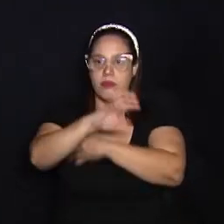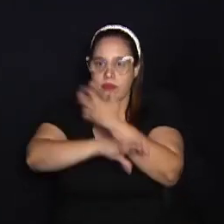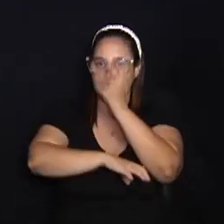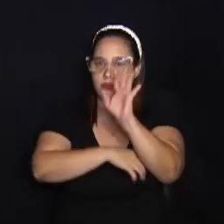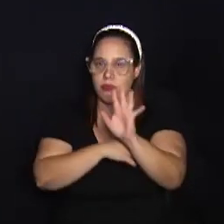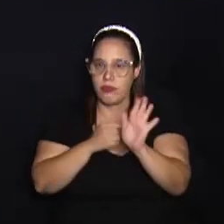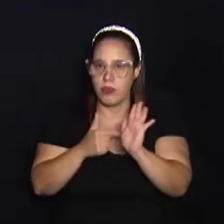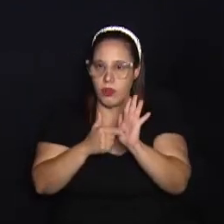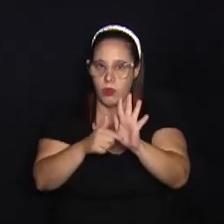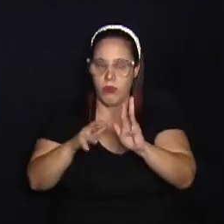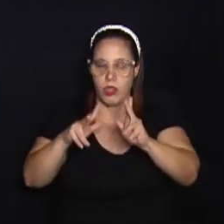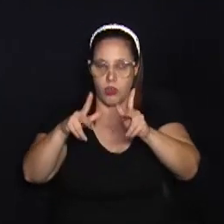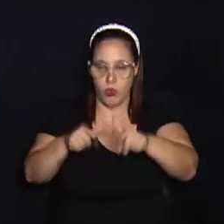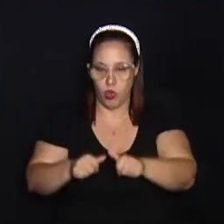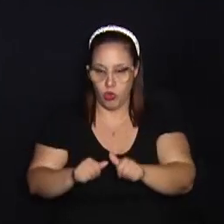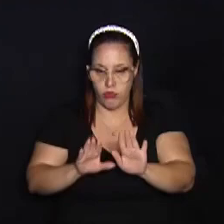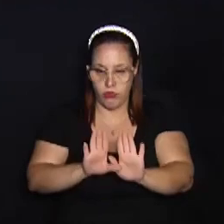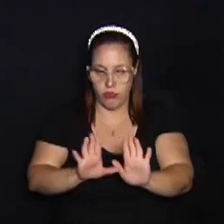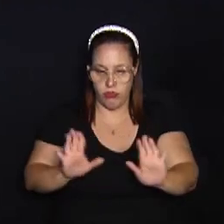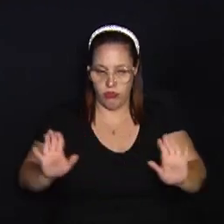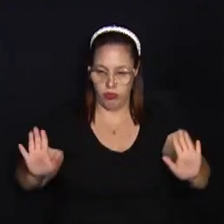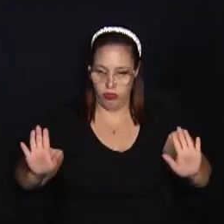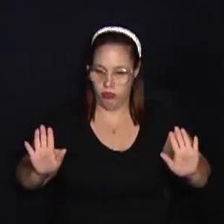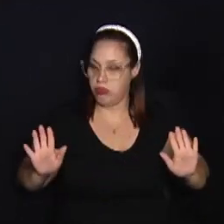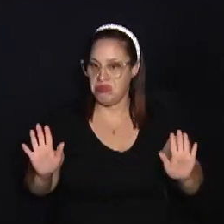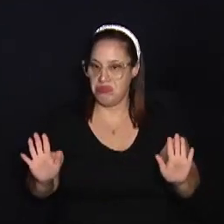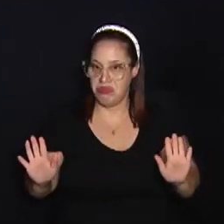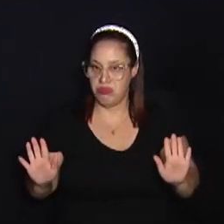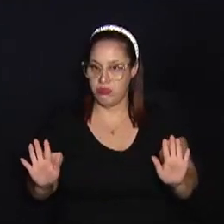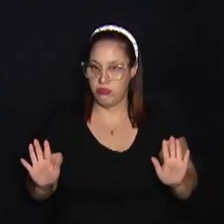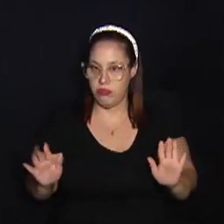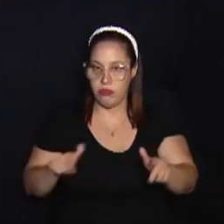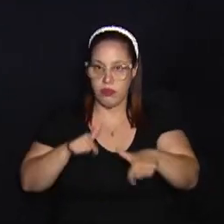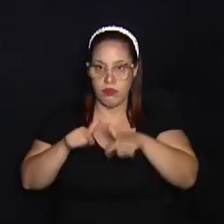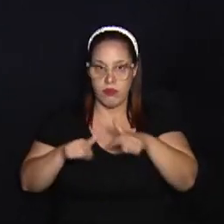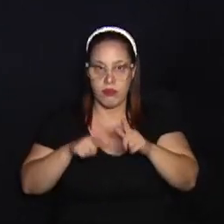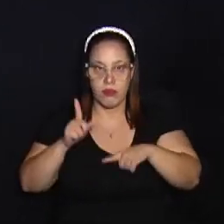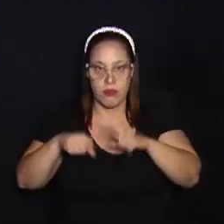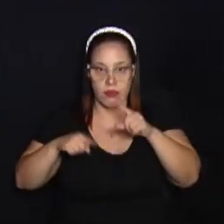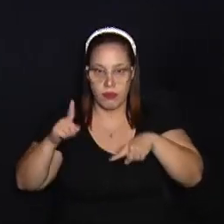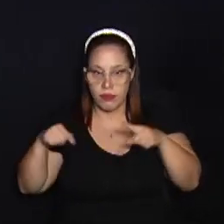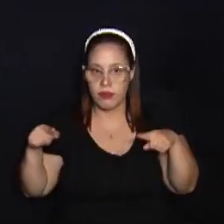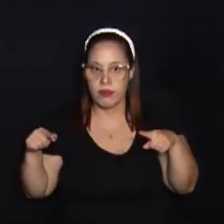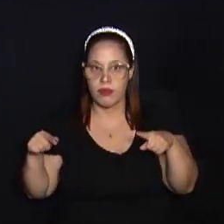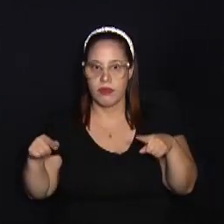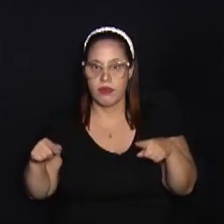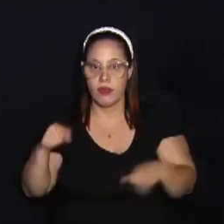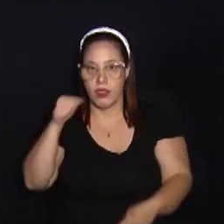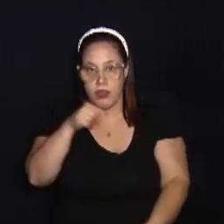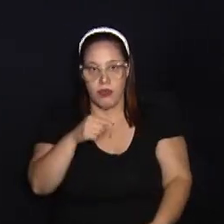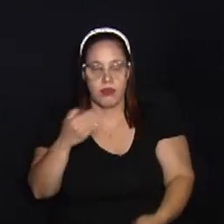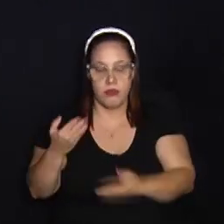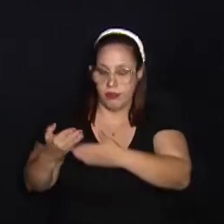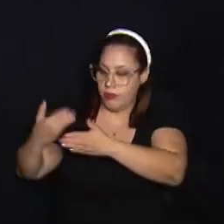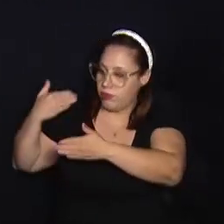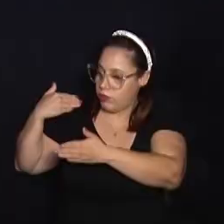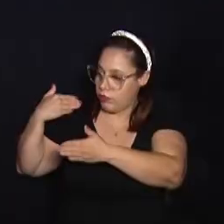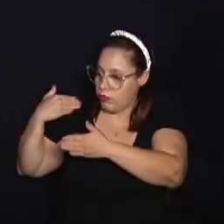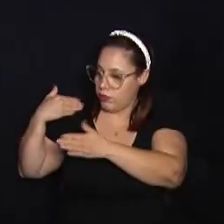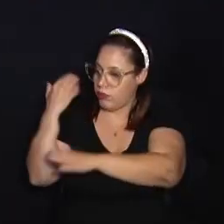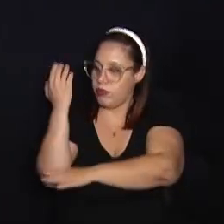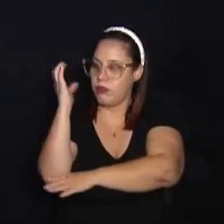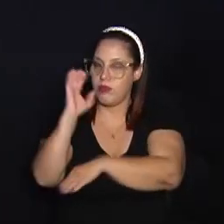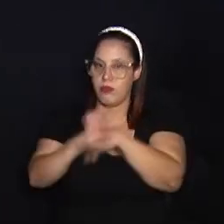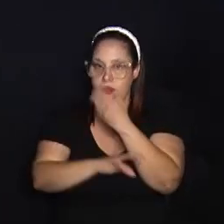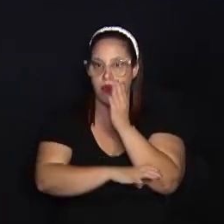ele compõe a paisagem como um todo, né? Então, a gente trabalha diversas escalas. Então, aqui atrás da gente a gente tem